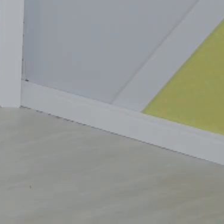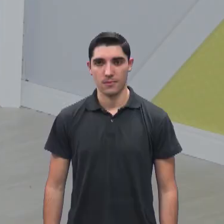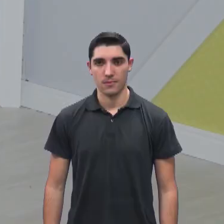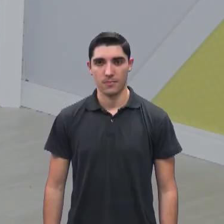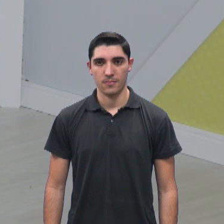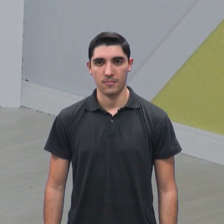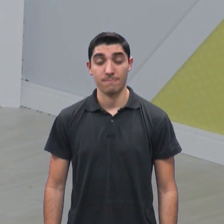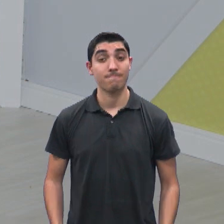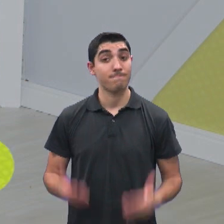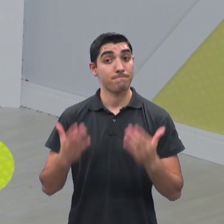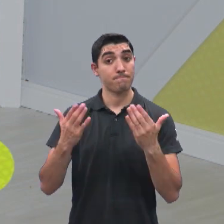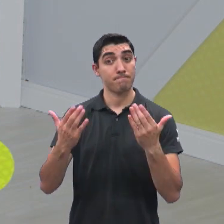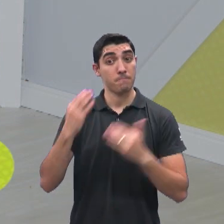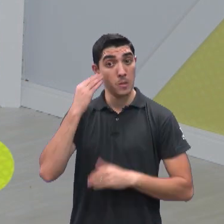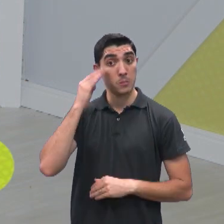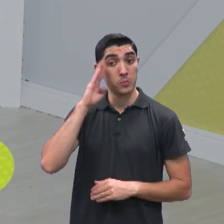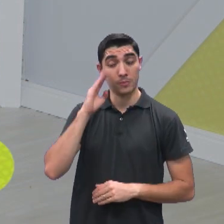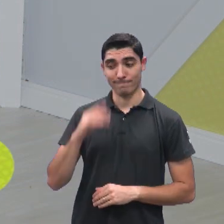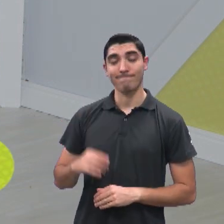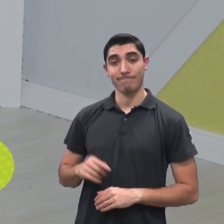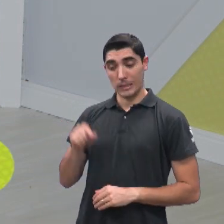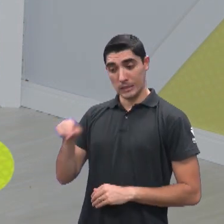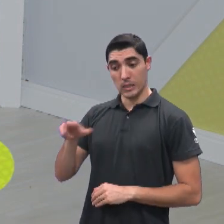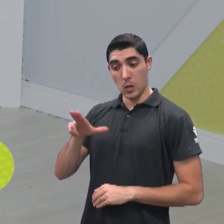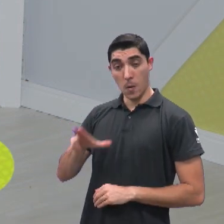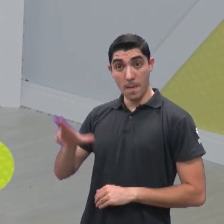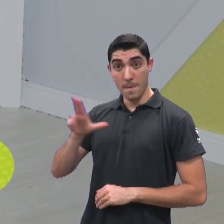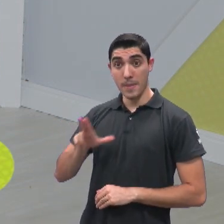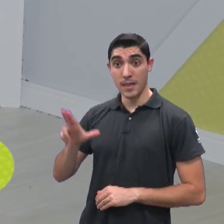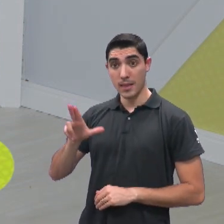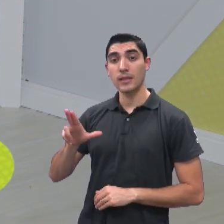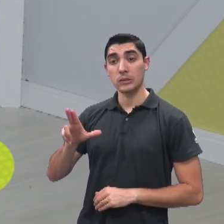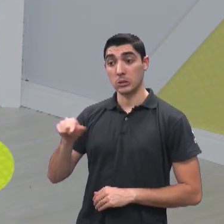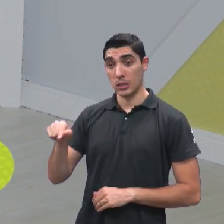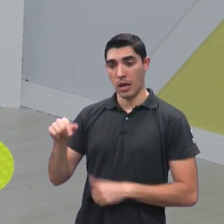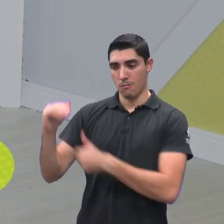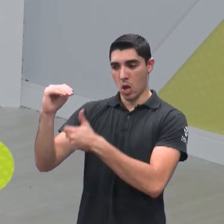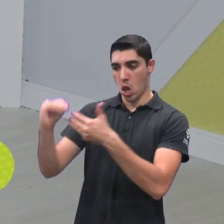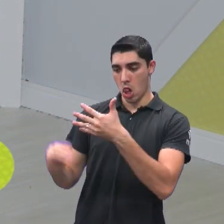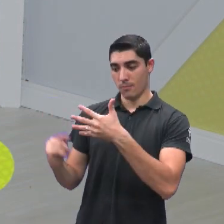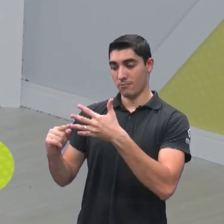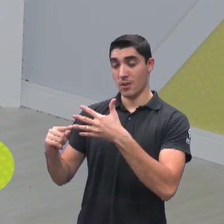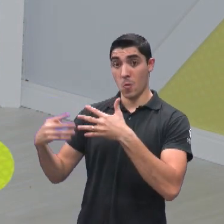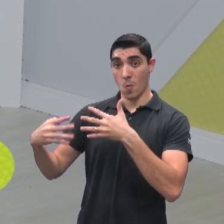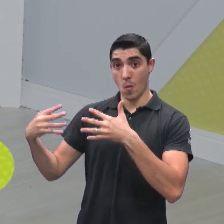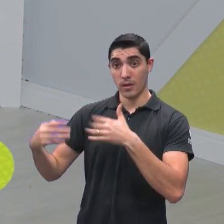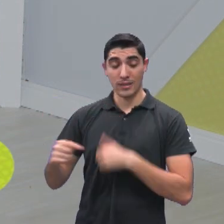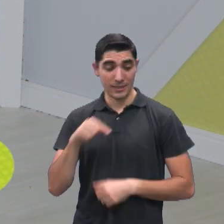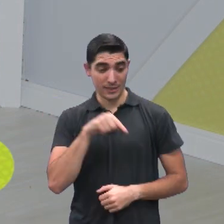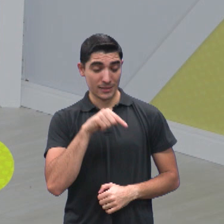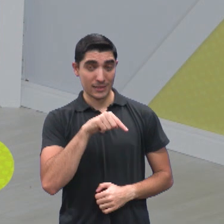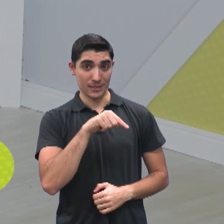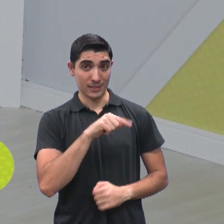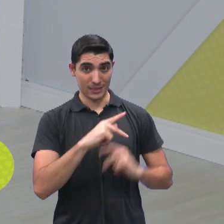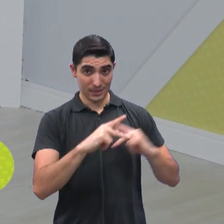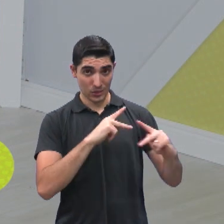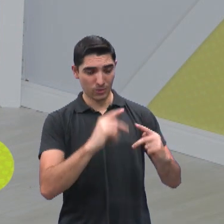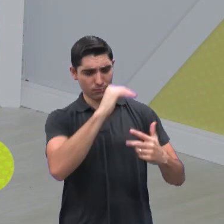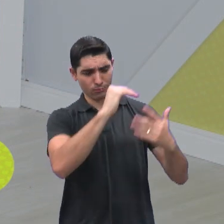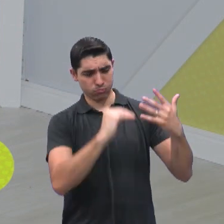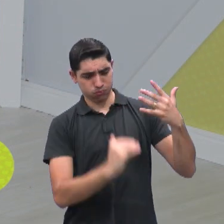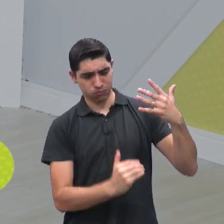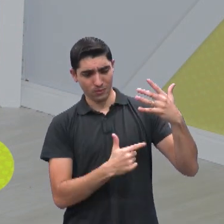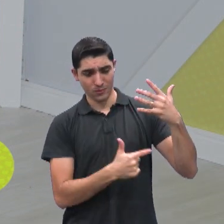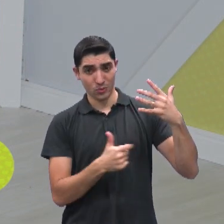Muito bem, Brunão. Praia Clube, como a gente viu na matéria, quarto colocado, São José lá embaixo, 21º, situação complicada, mas nada melhor do que um